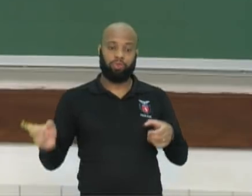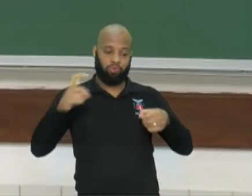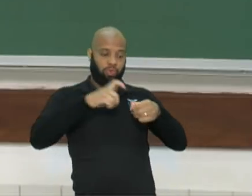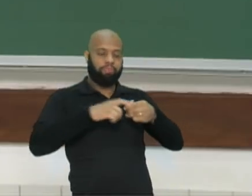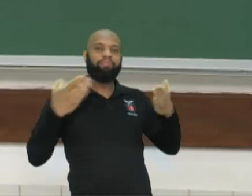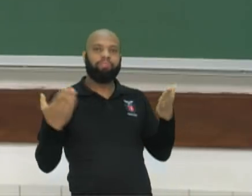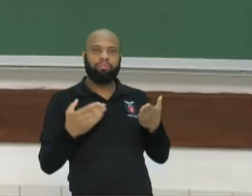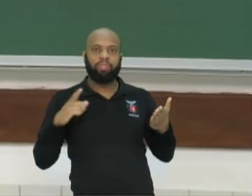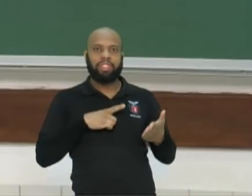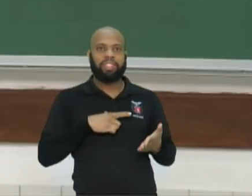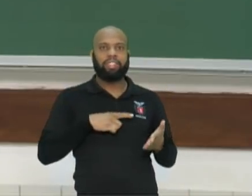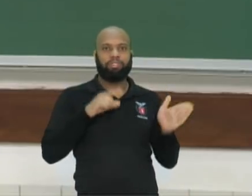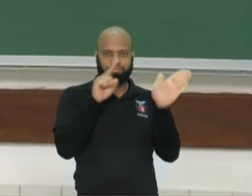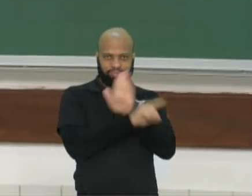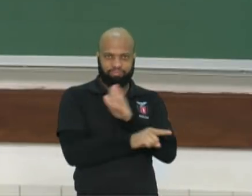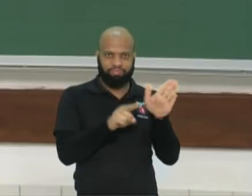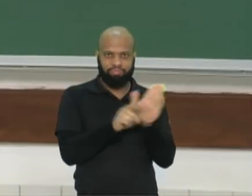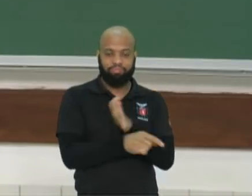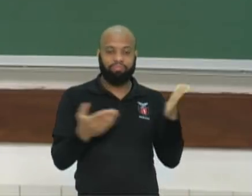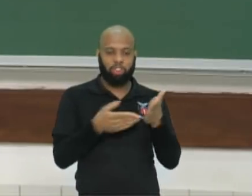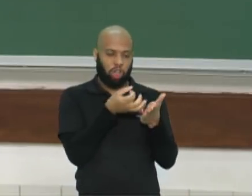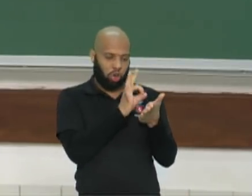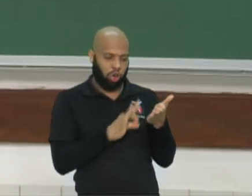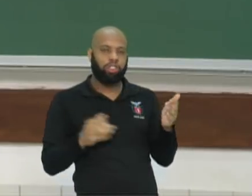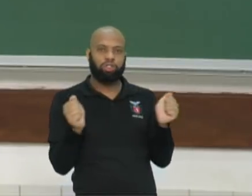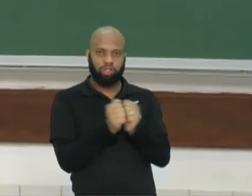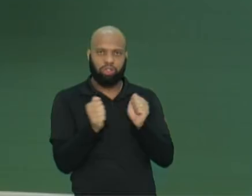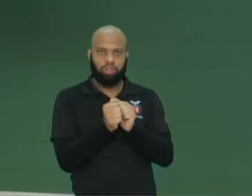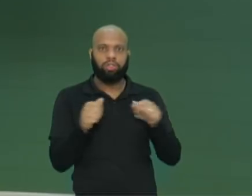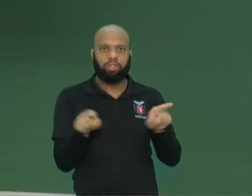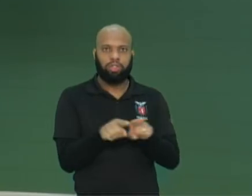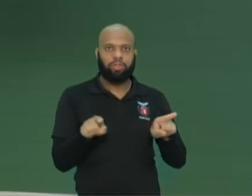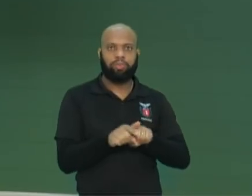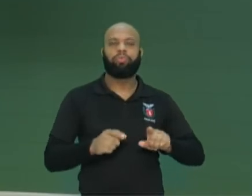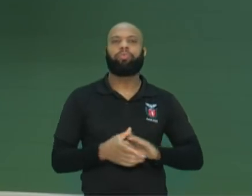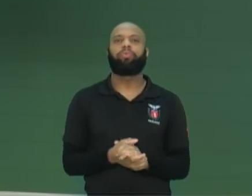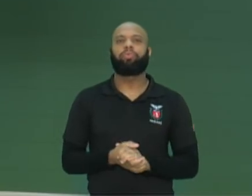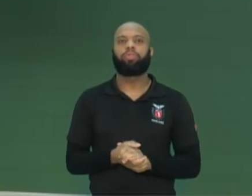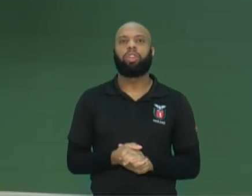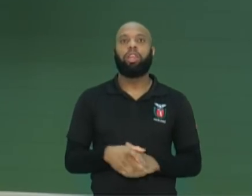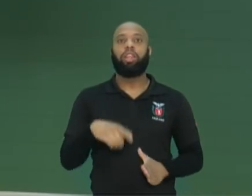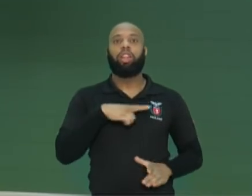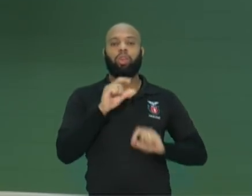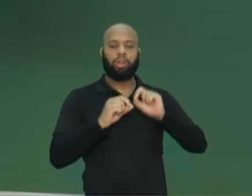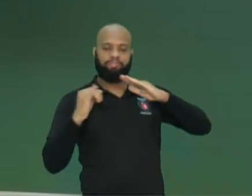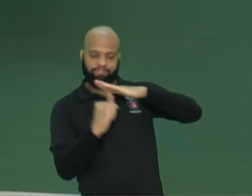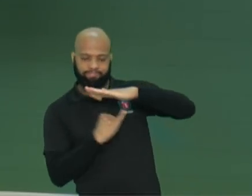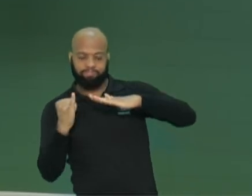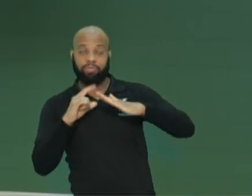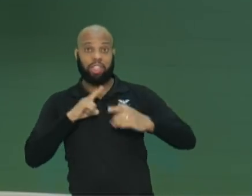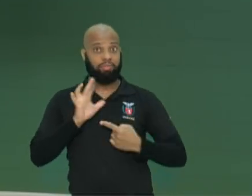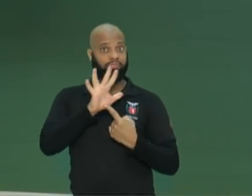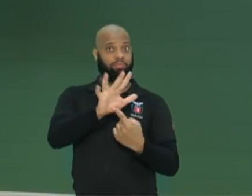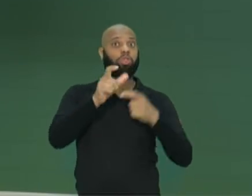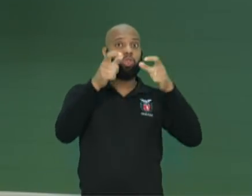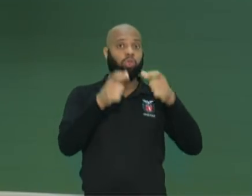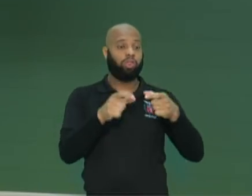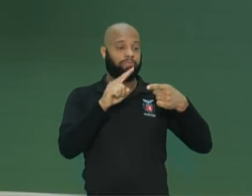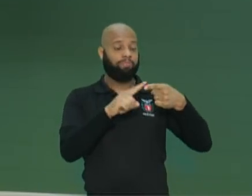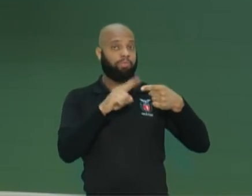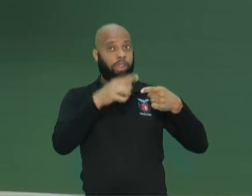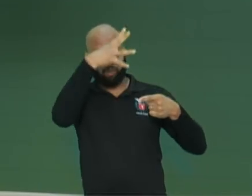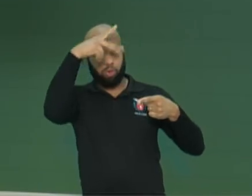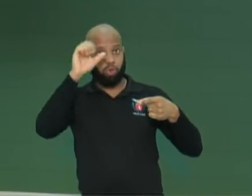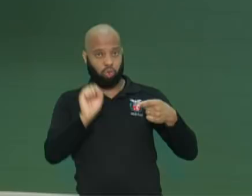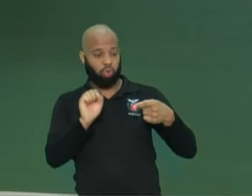Voltamos então ali com os exercícios, né? Vamos corrigi-los agora. Então, indústrias que se destacam no Mato Grosso do Sul e